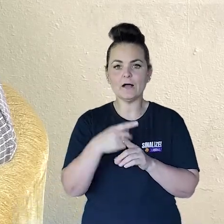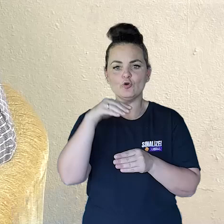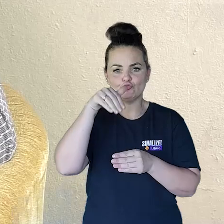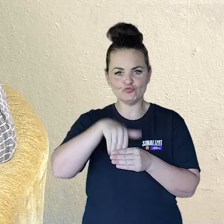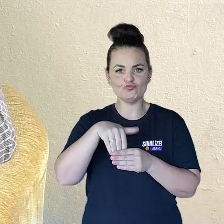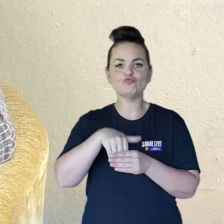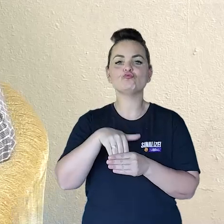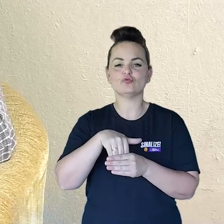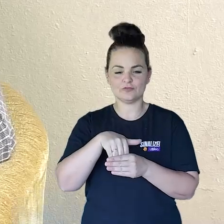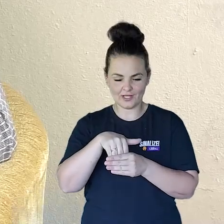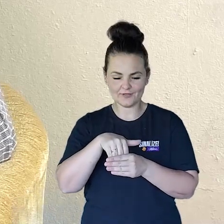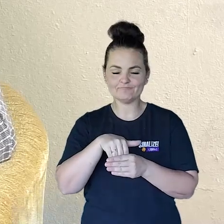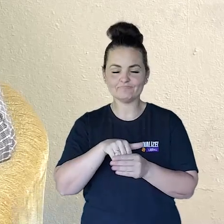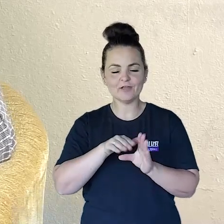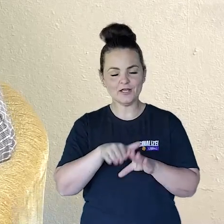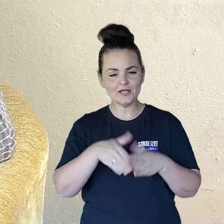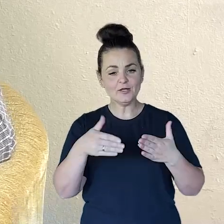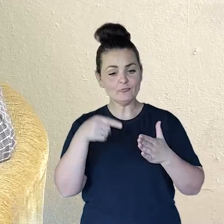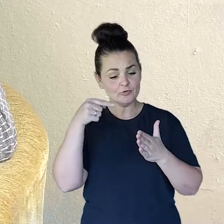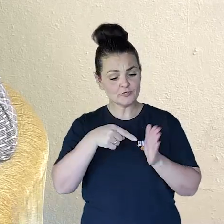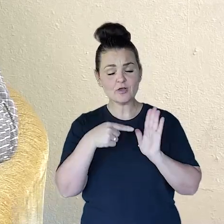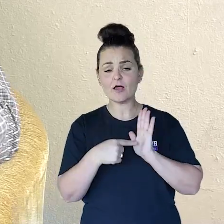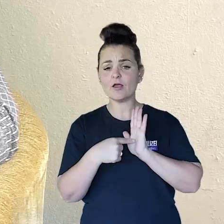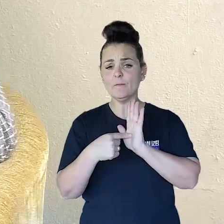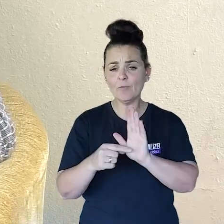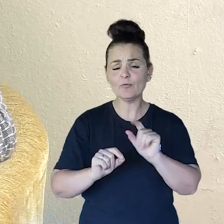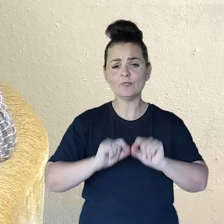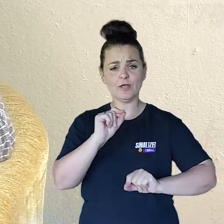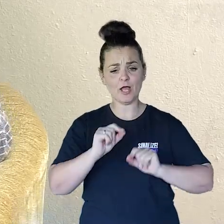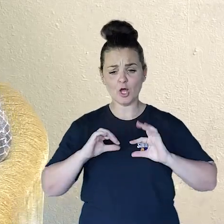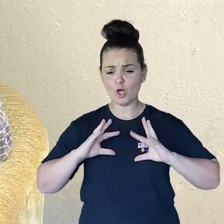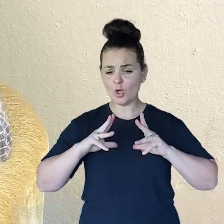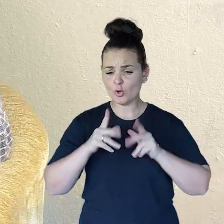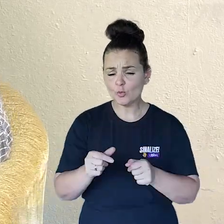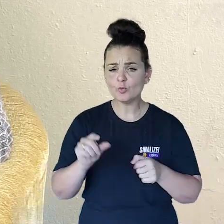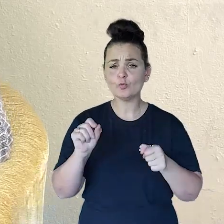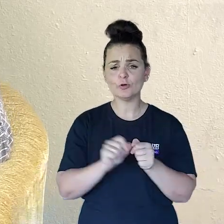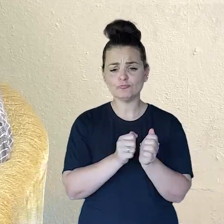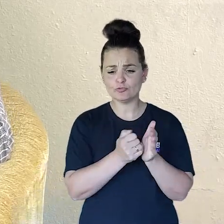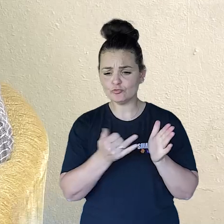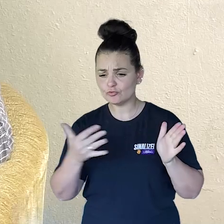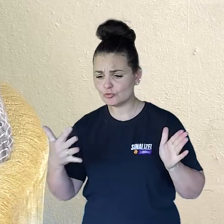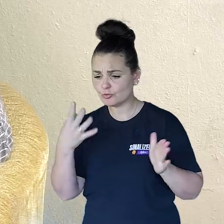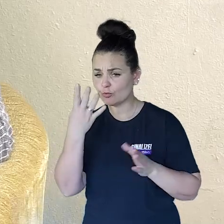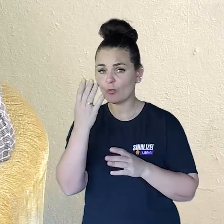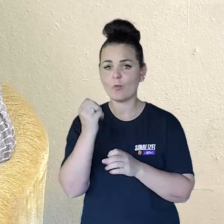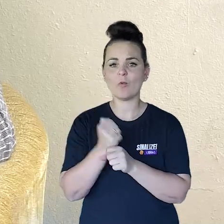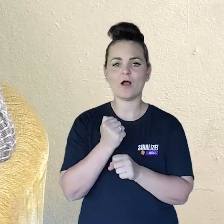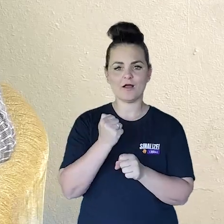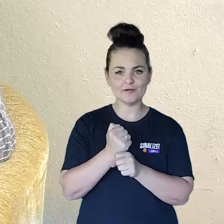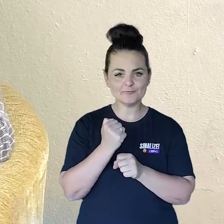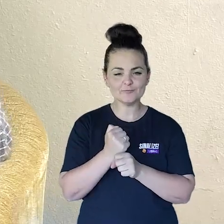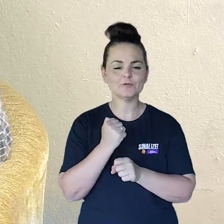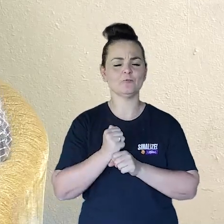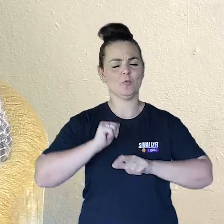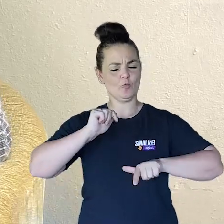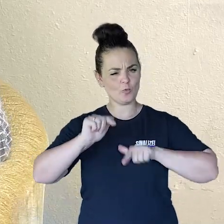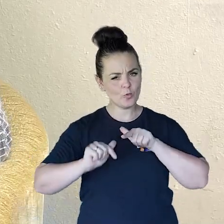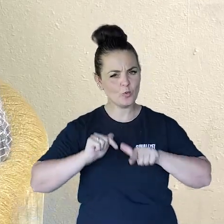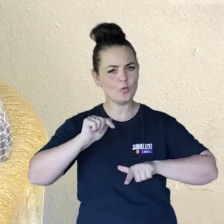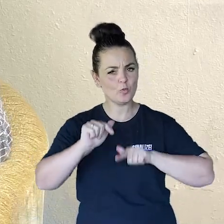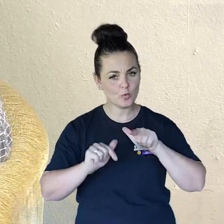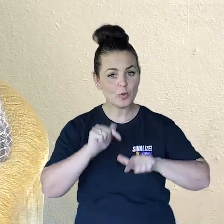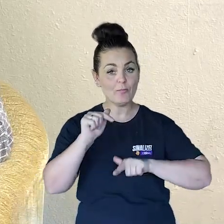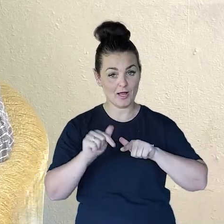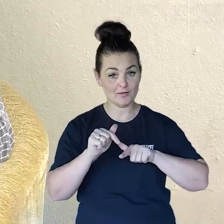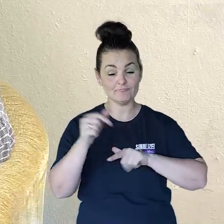ela vem ao encontro de tudo aquilo que nós desenvolvemos aí no decorrer desses últimos 4 anos. Então eu acredito que essa renovação